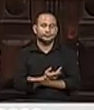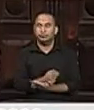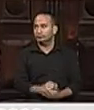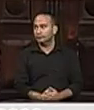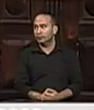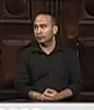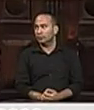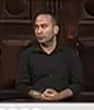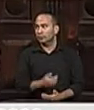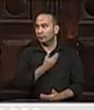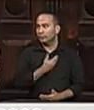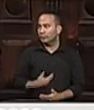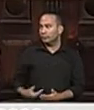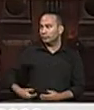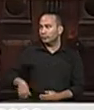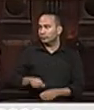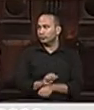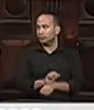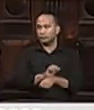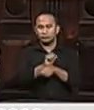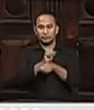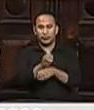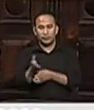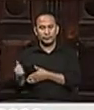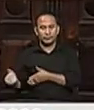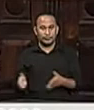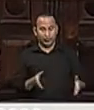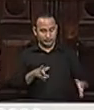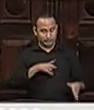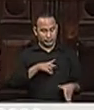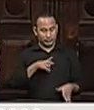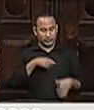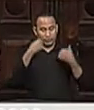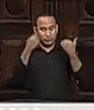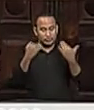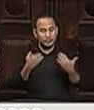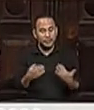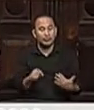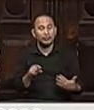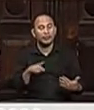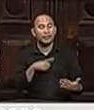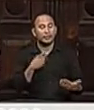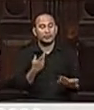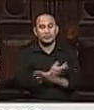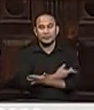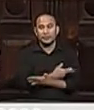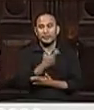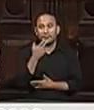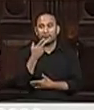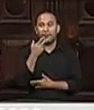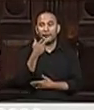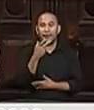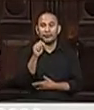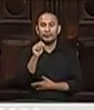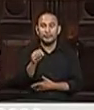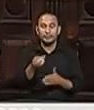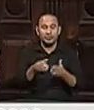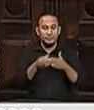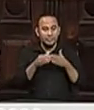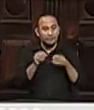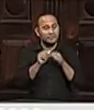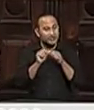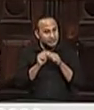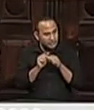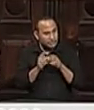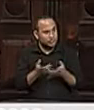O governador do estado tem que vir a público esclarecer a situação e dizer que solicitação ele está